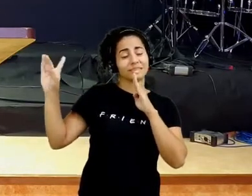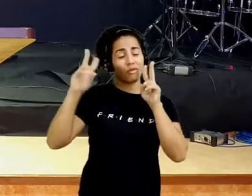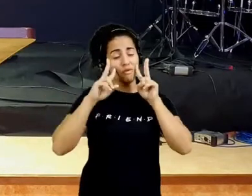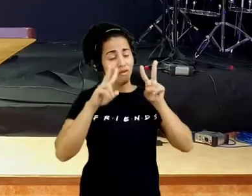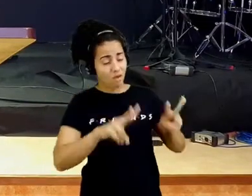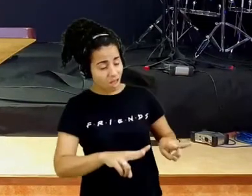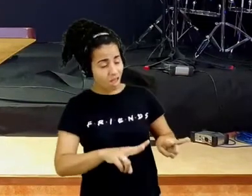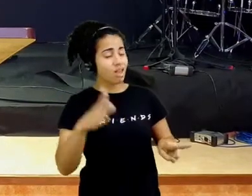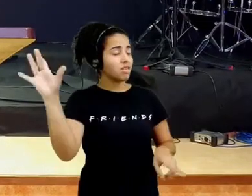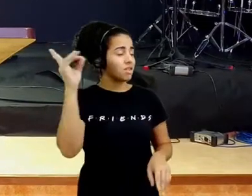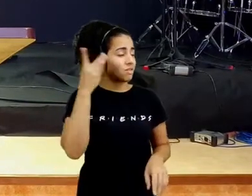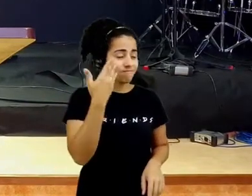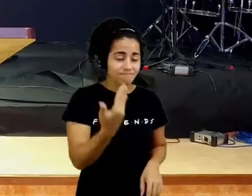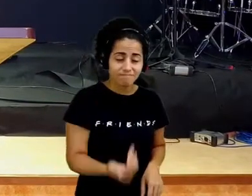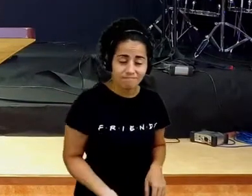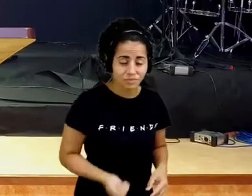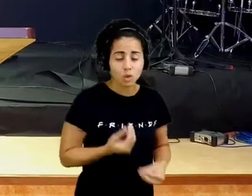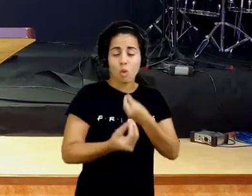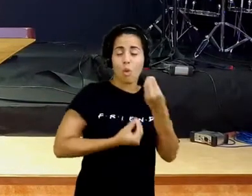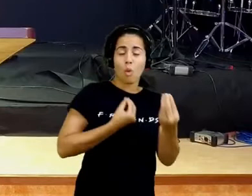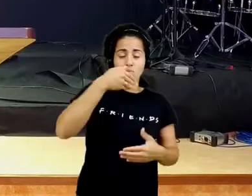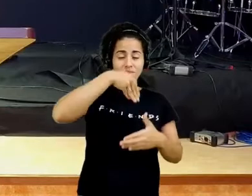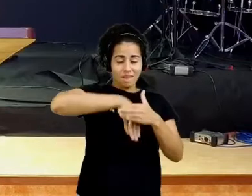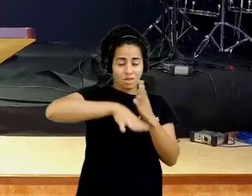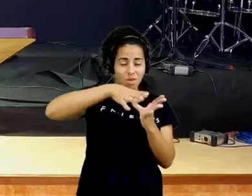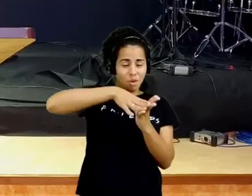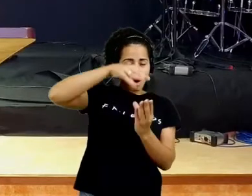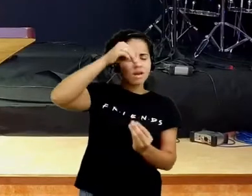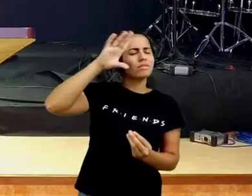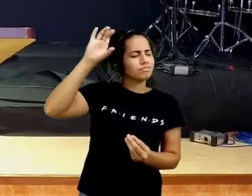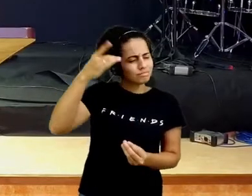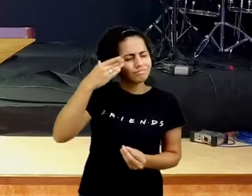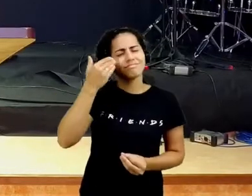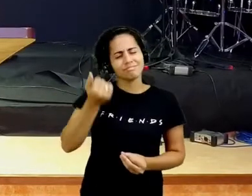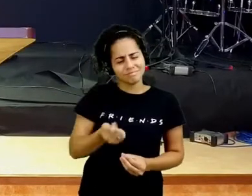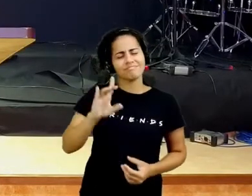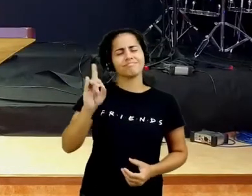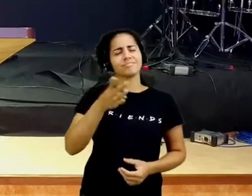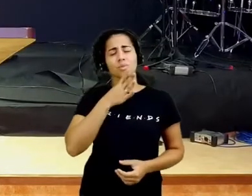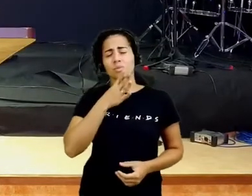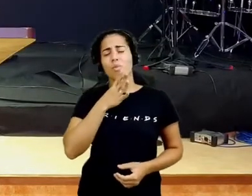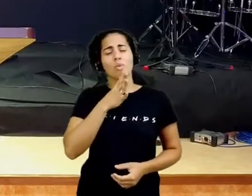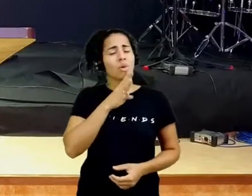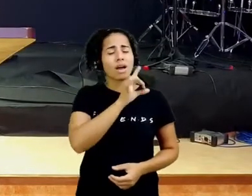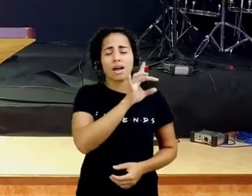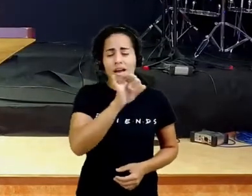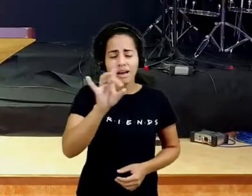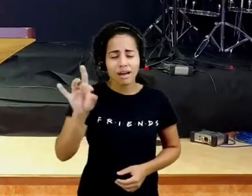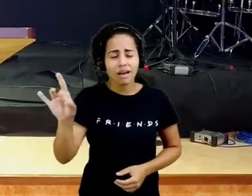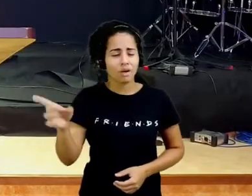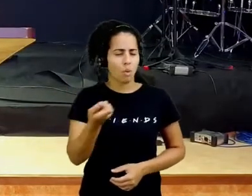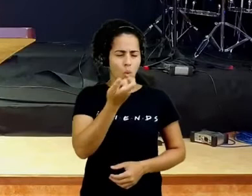o Senhor sabe como está o interior, a situação, seja ela qual for, de cada um, e